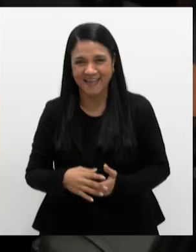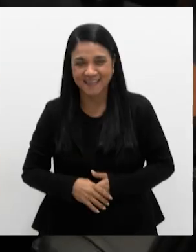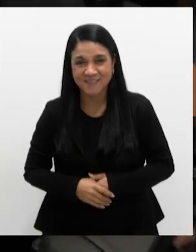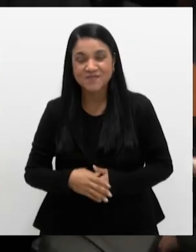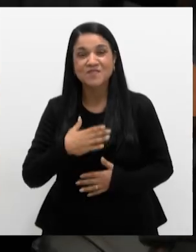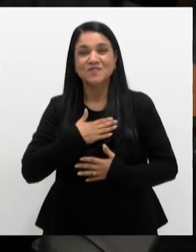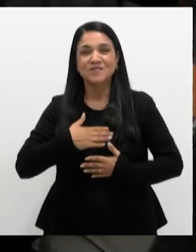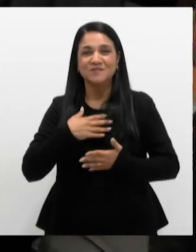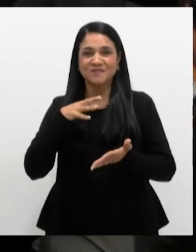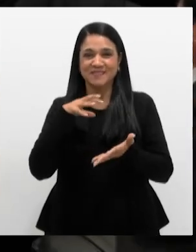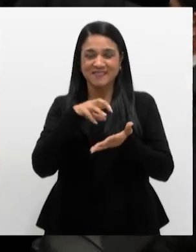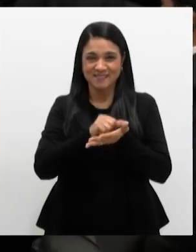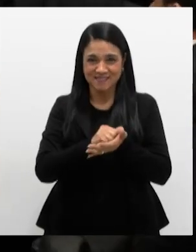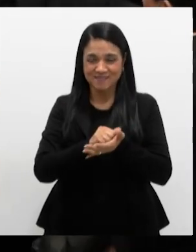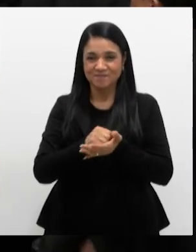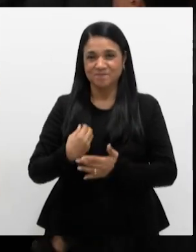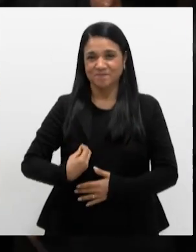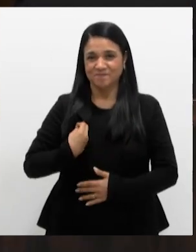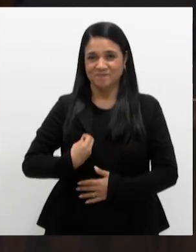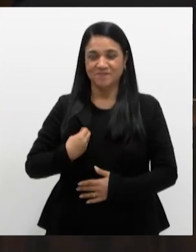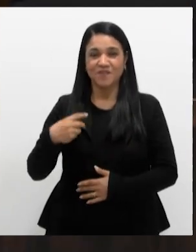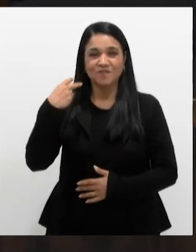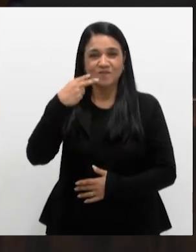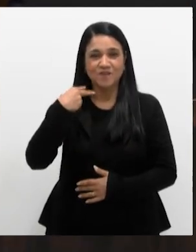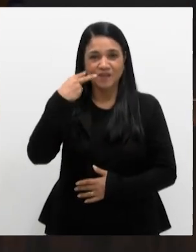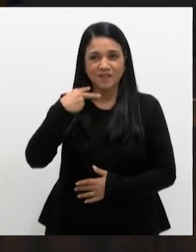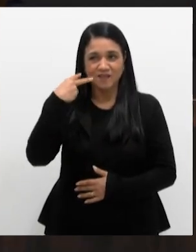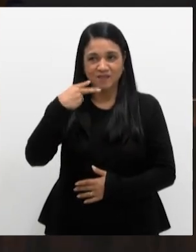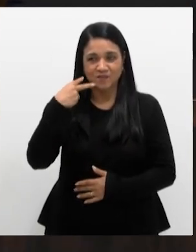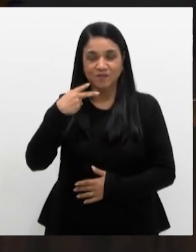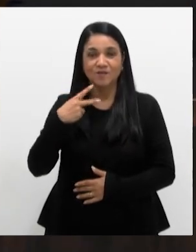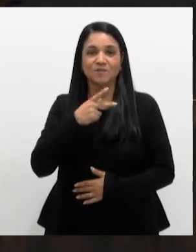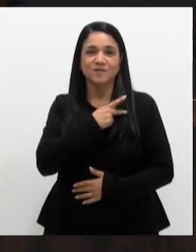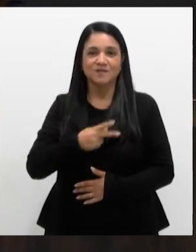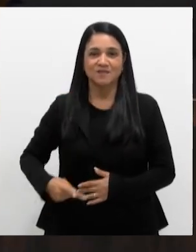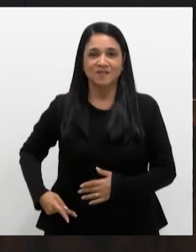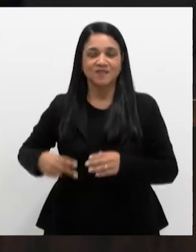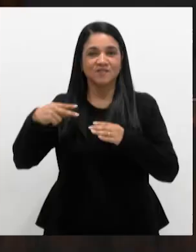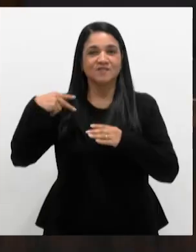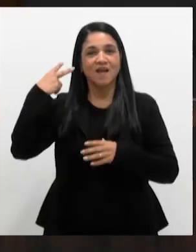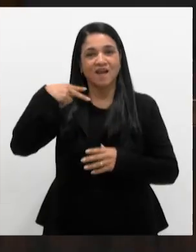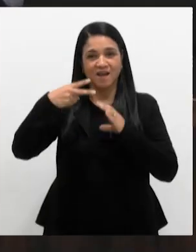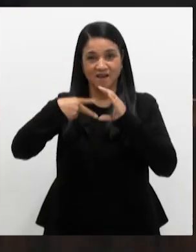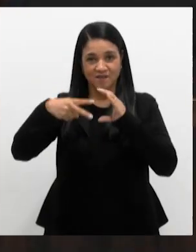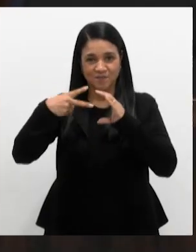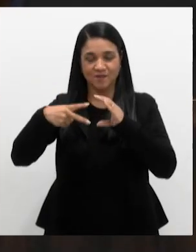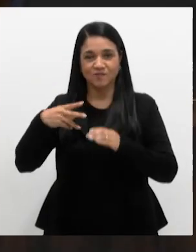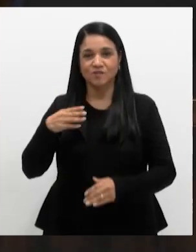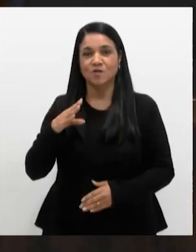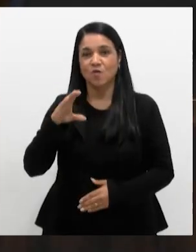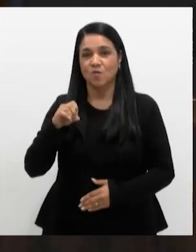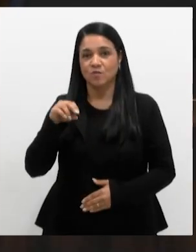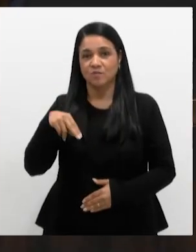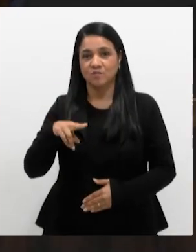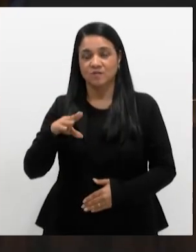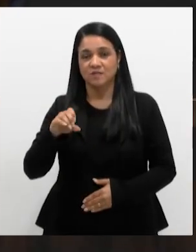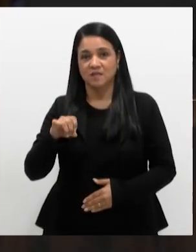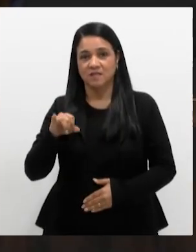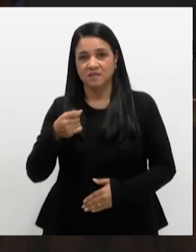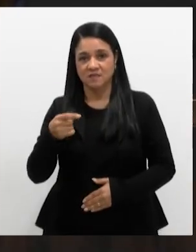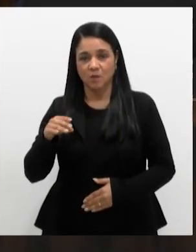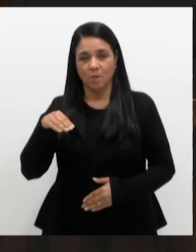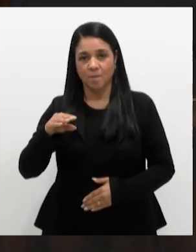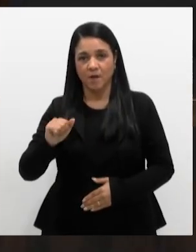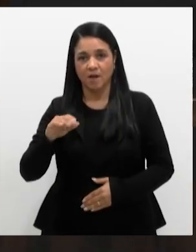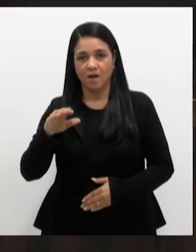Gostaria de registrar a presença dos vereadores. Primeiro, o presidente da Câmara de Conceição de Macabu, vereador Toninho da